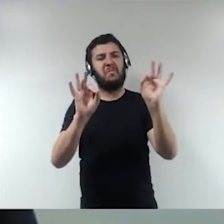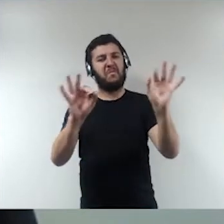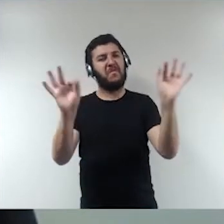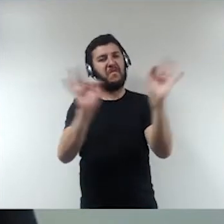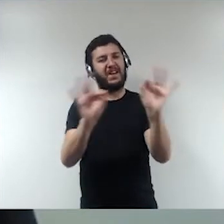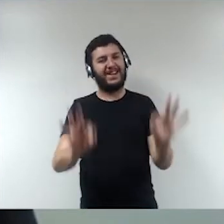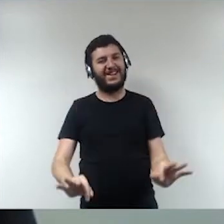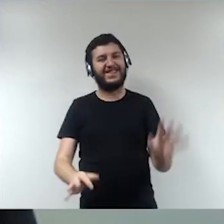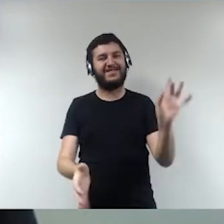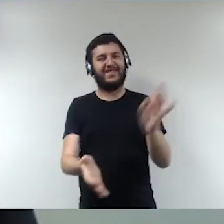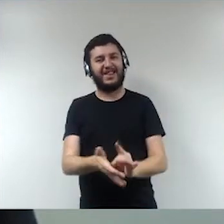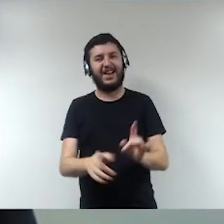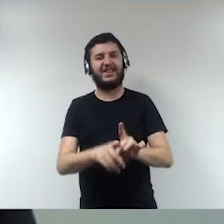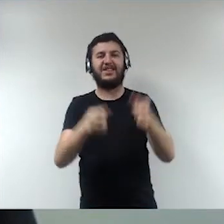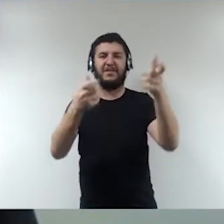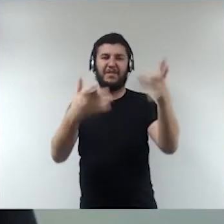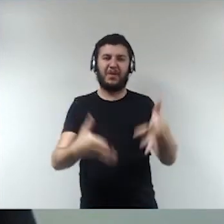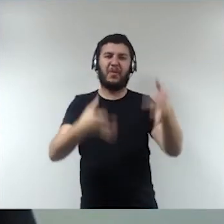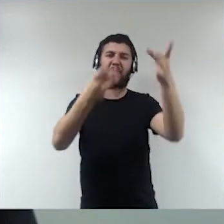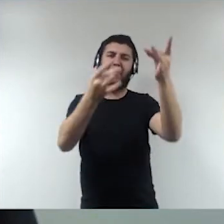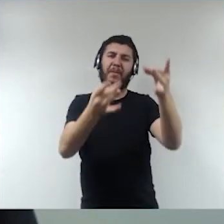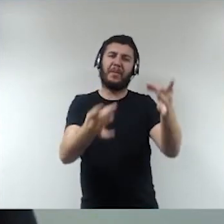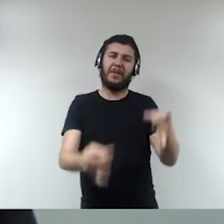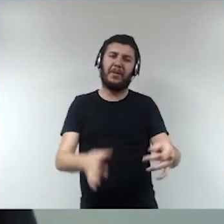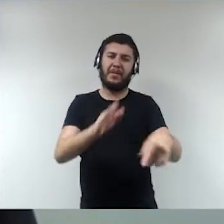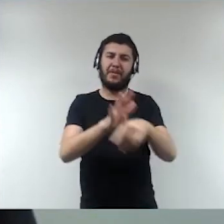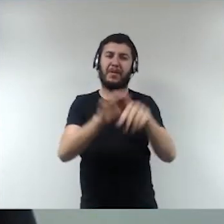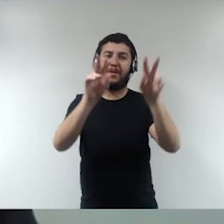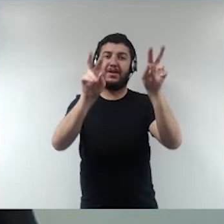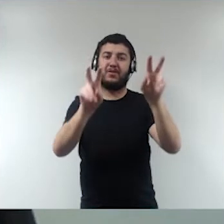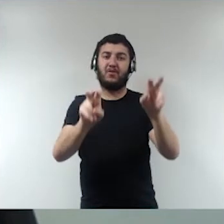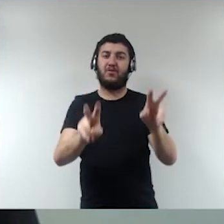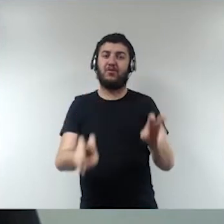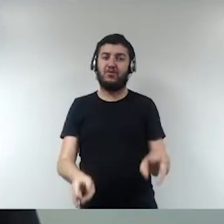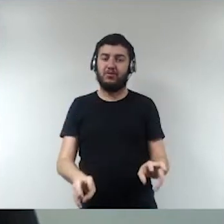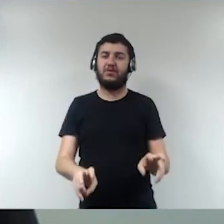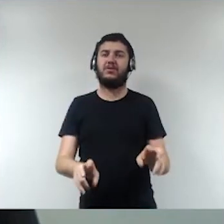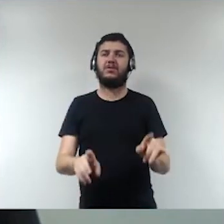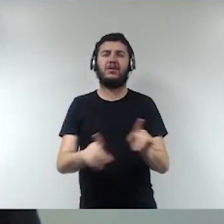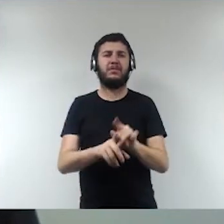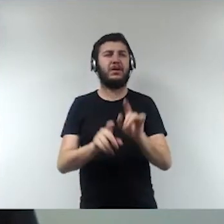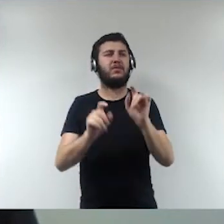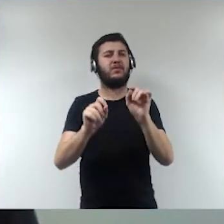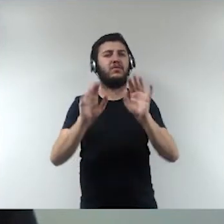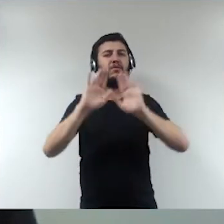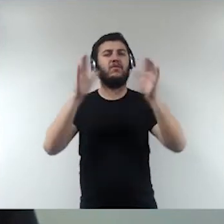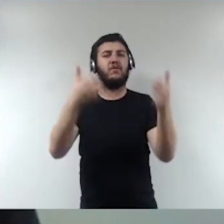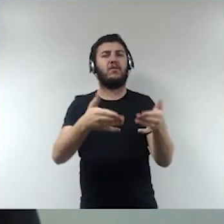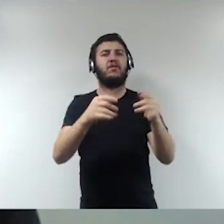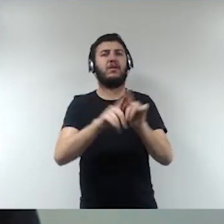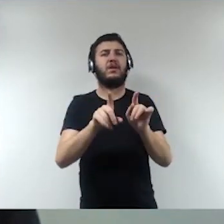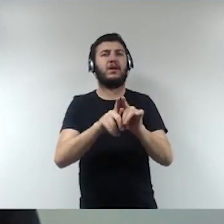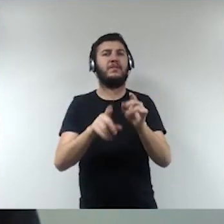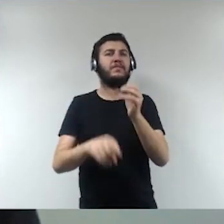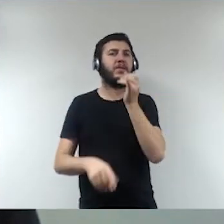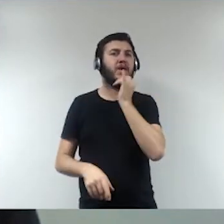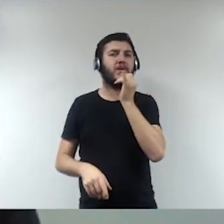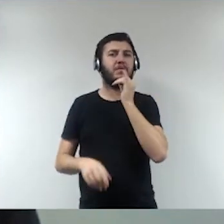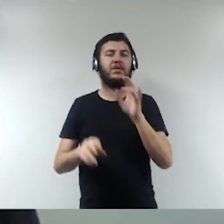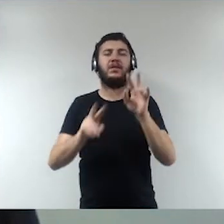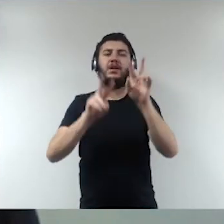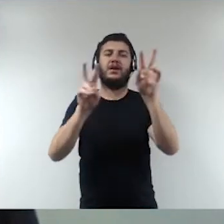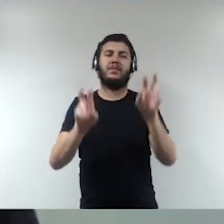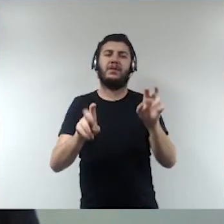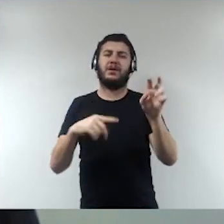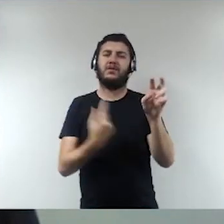muita propriedade de todos os assuntos que dizem respeito a essa temática. Uma